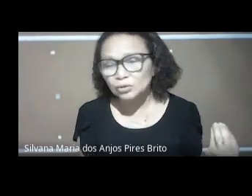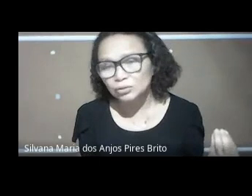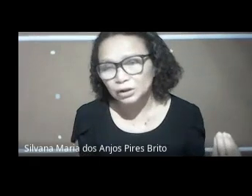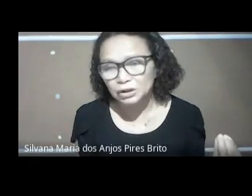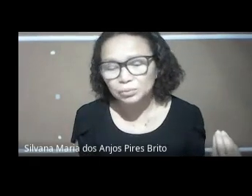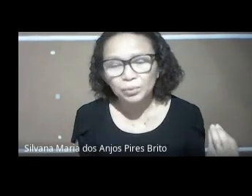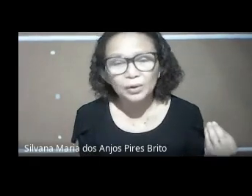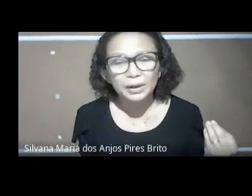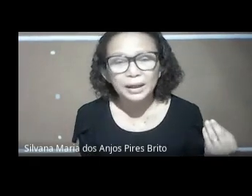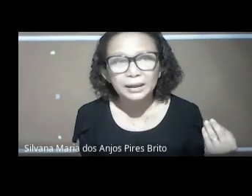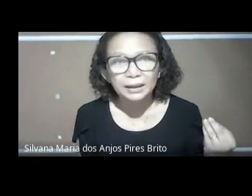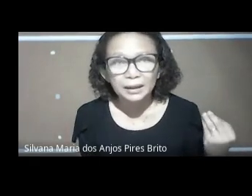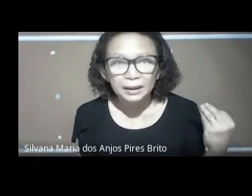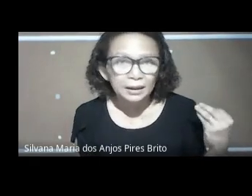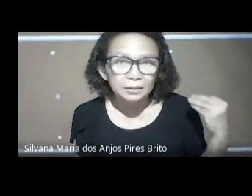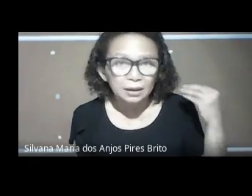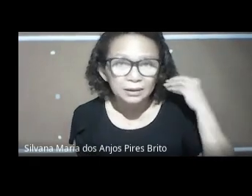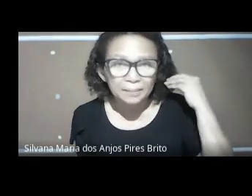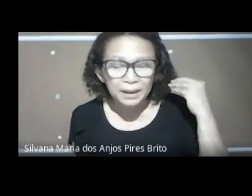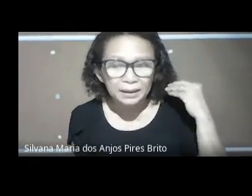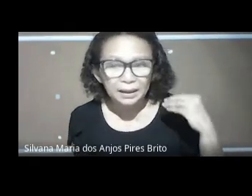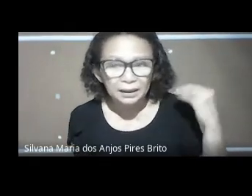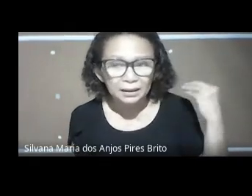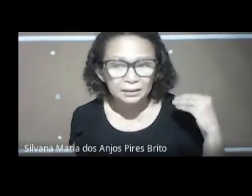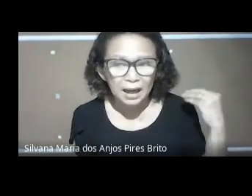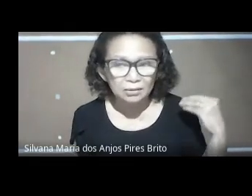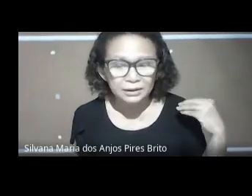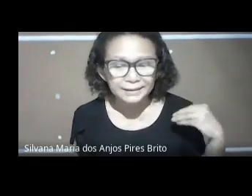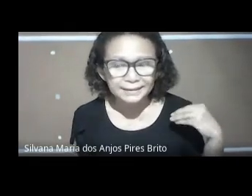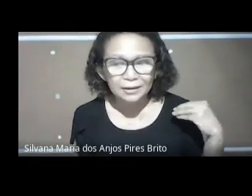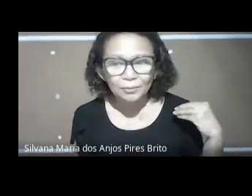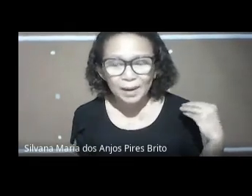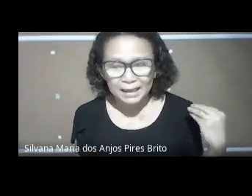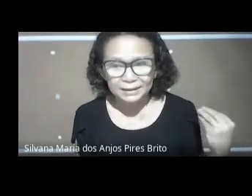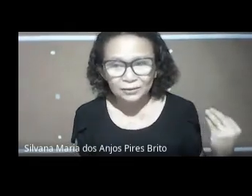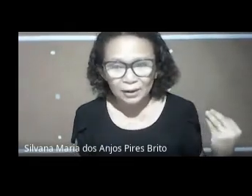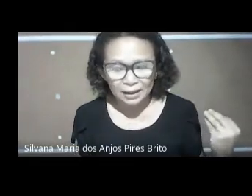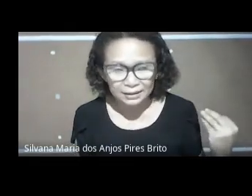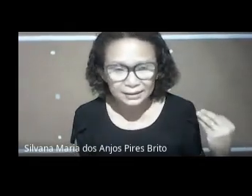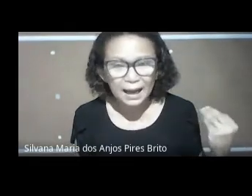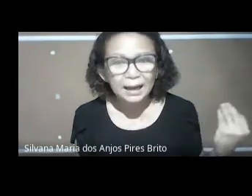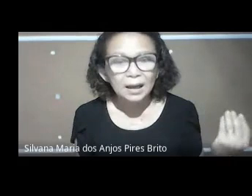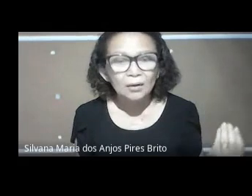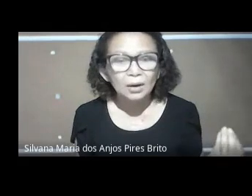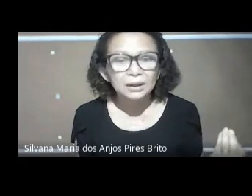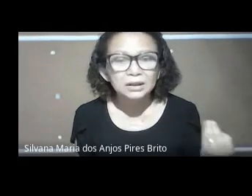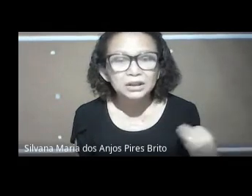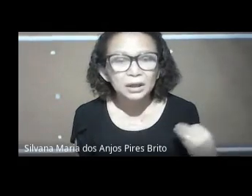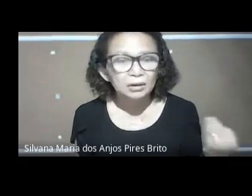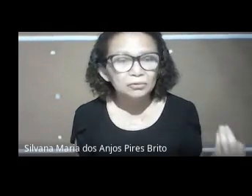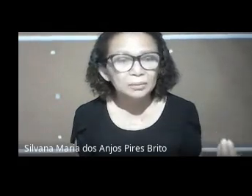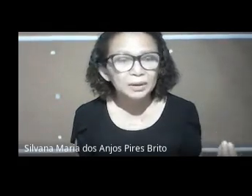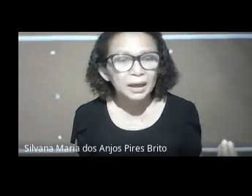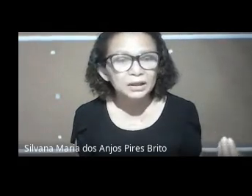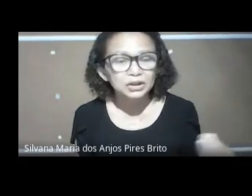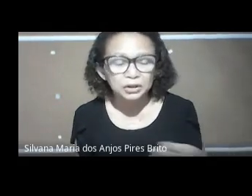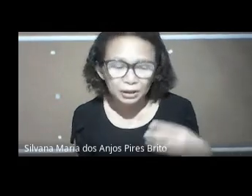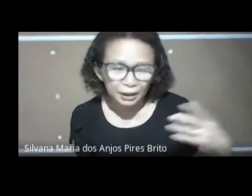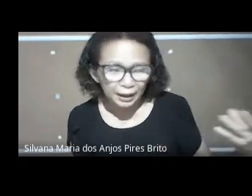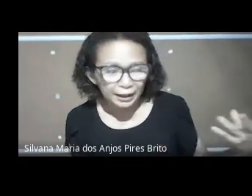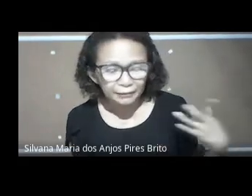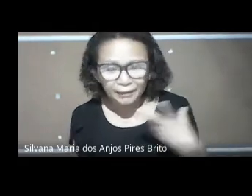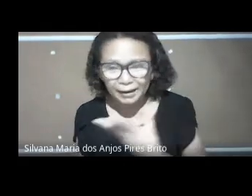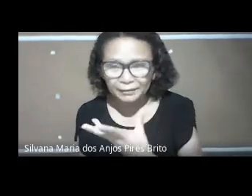próprio surdo, gente, por ele não depender da audição para se localizar, quando ele chega em um